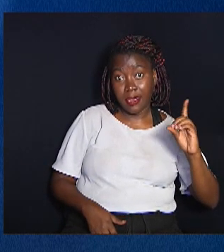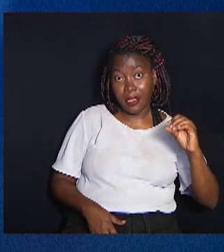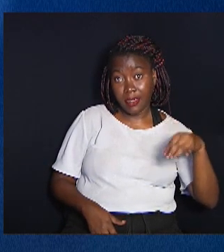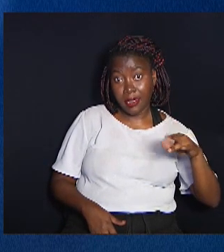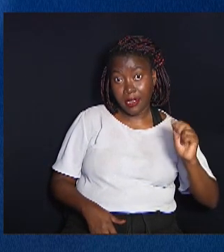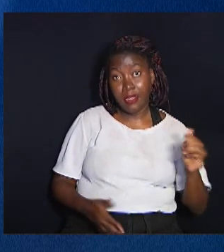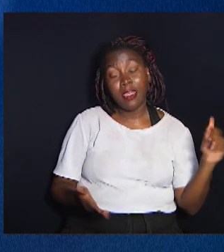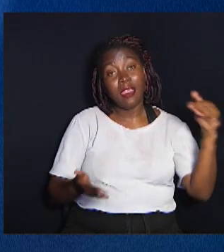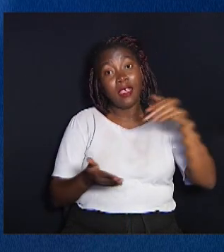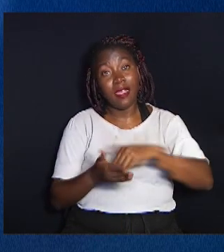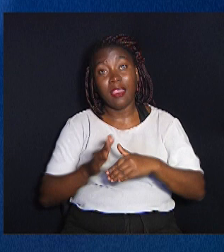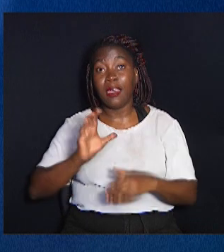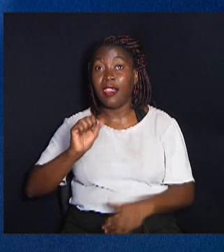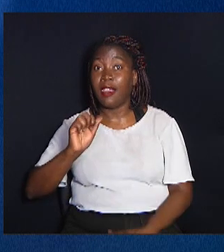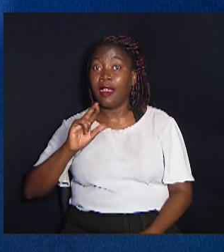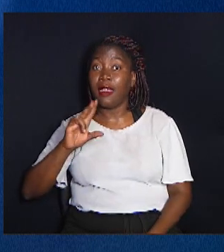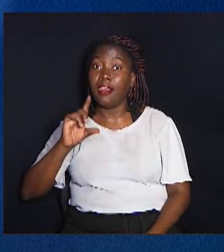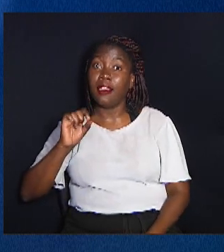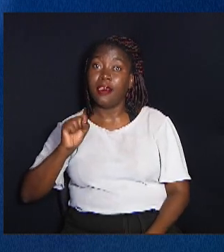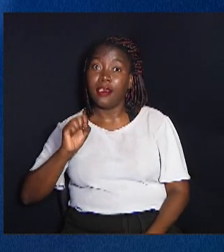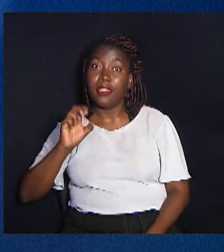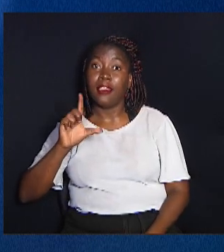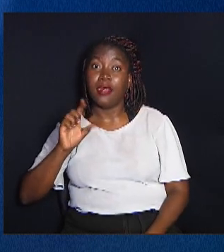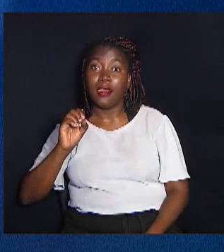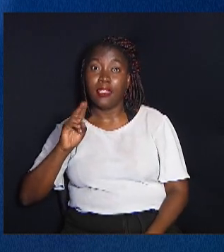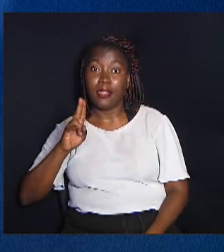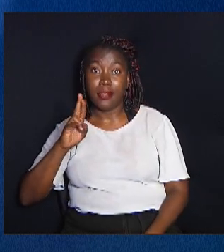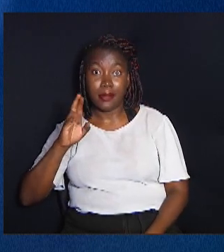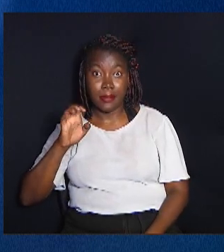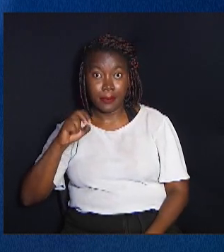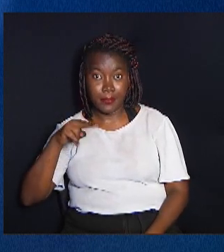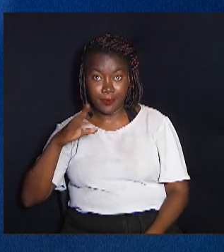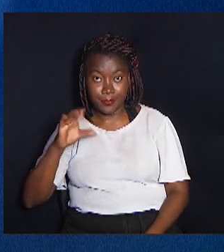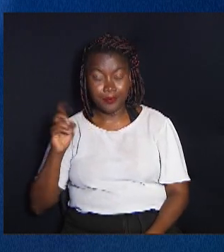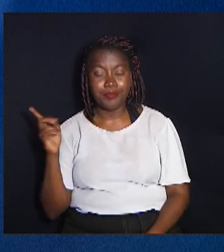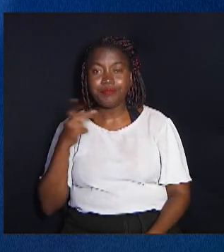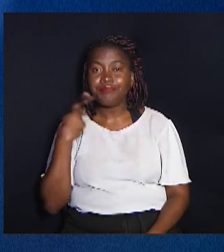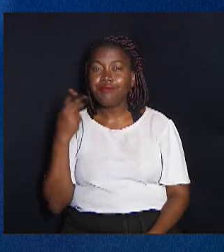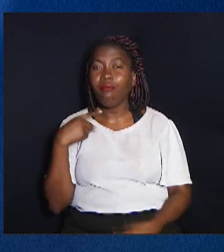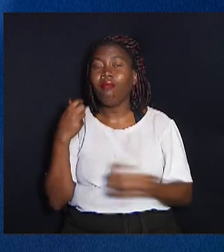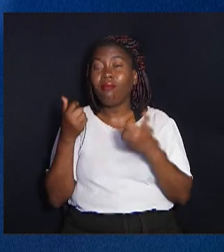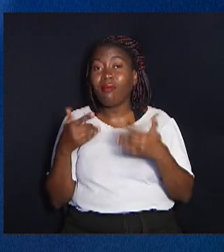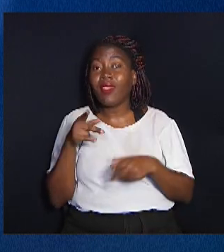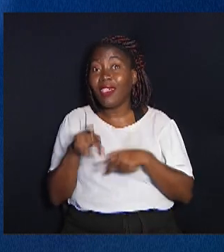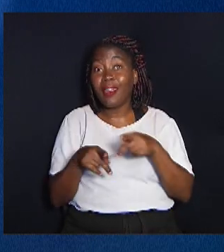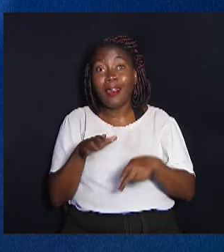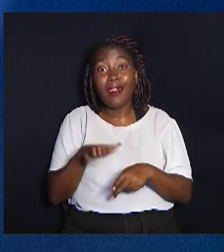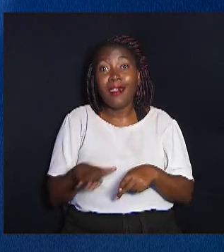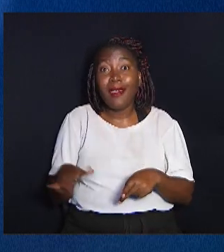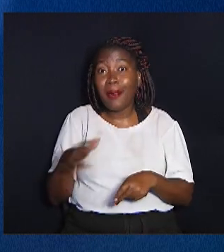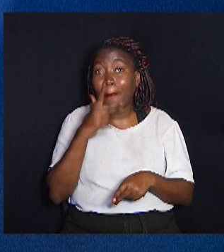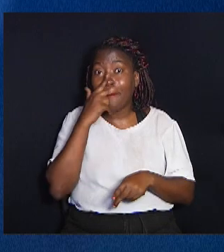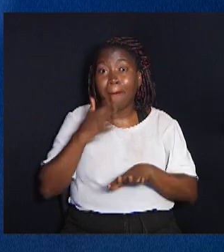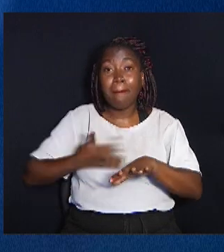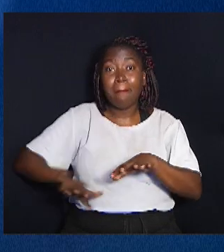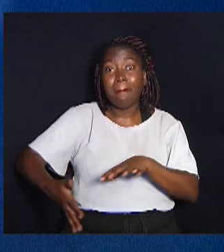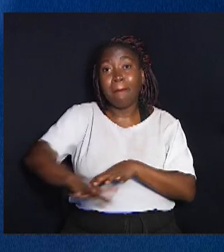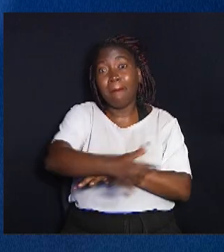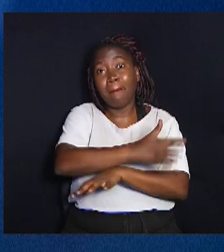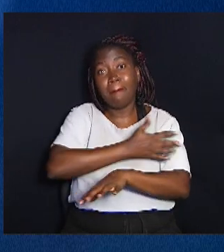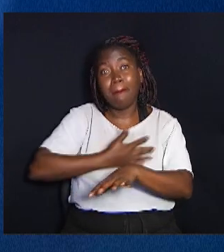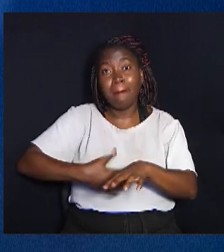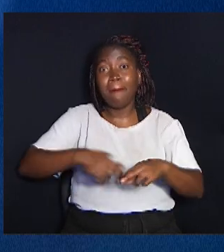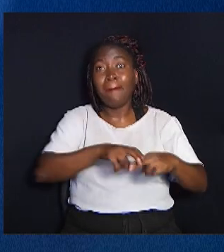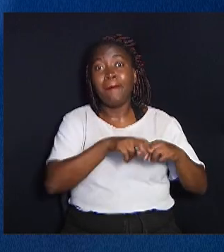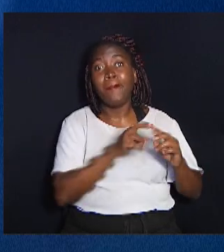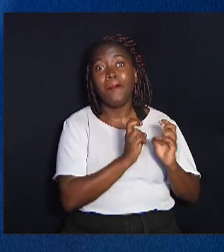Como relata o parlamentar, a população daquela região acaba ficando ilhada pela ferrovia que